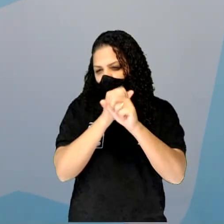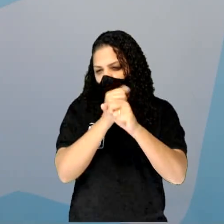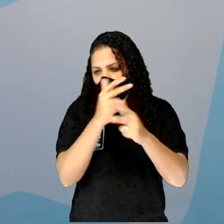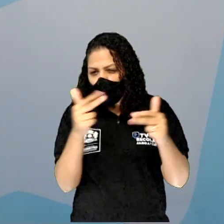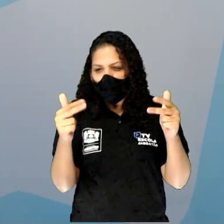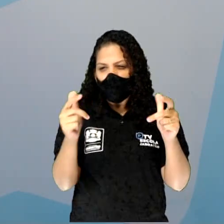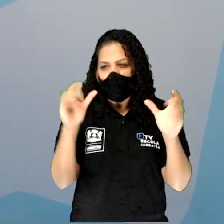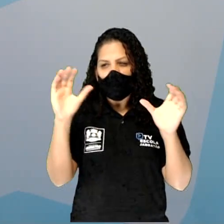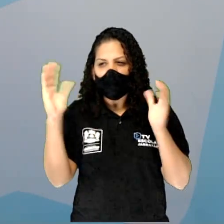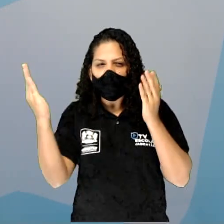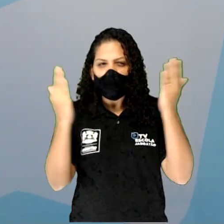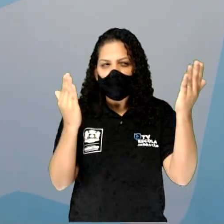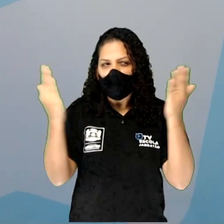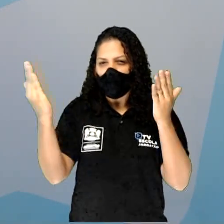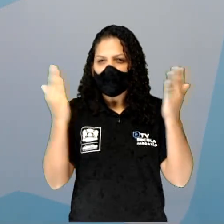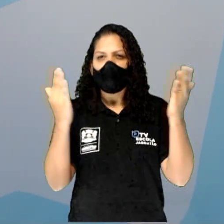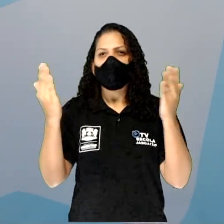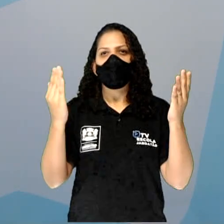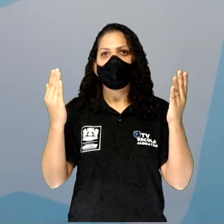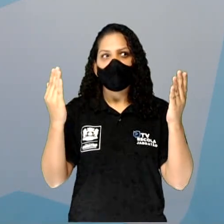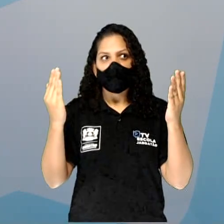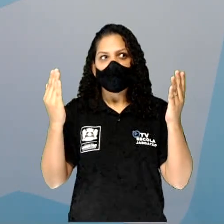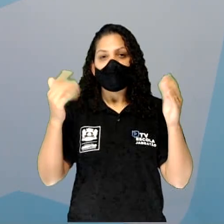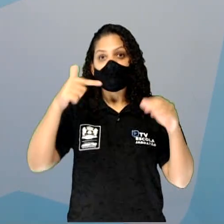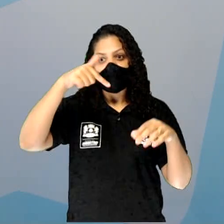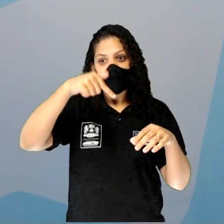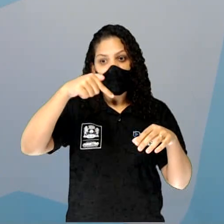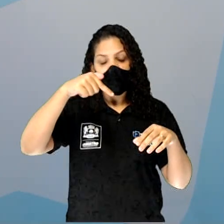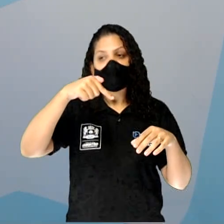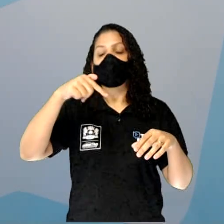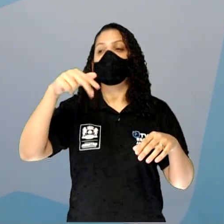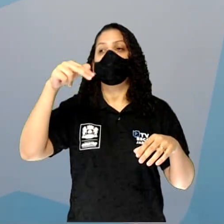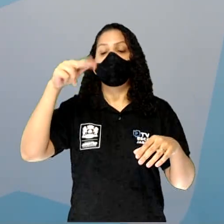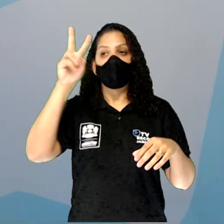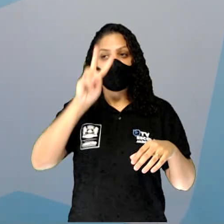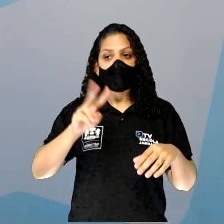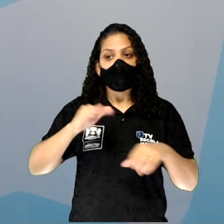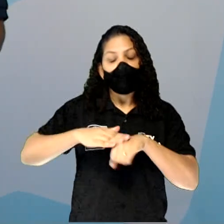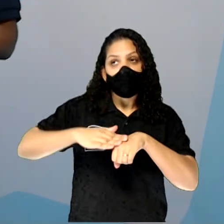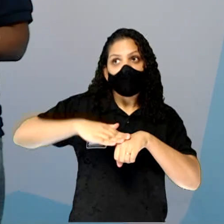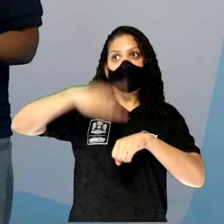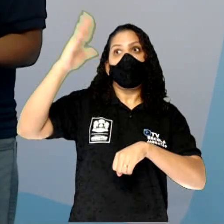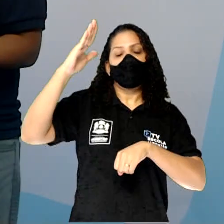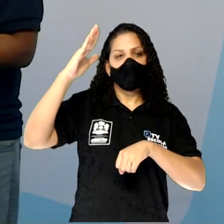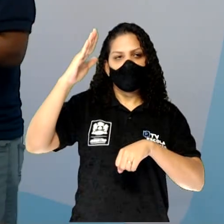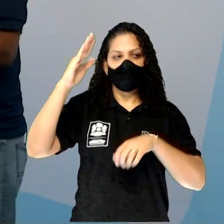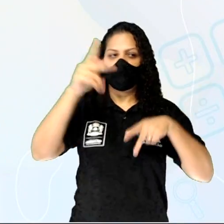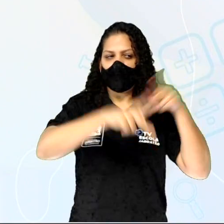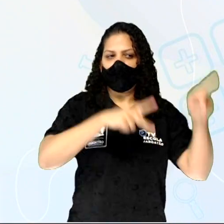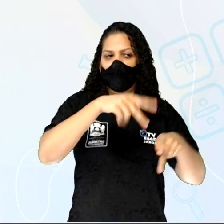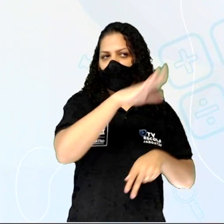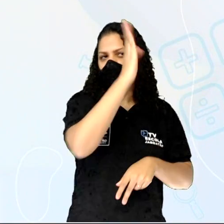quase 7 vezes a população do Brasil. Mas vamos lá.